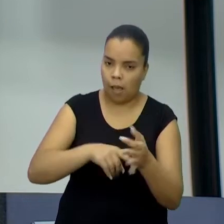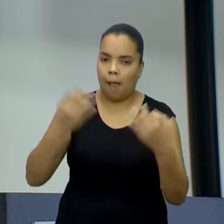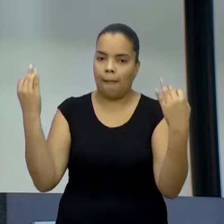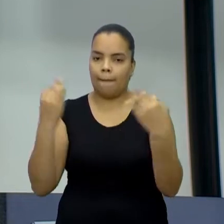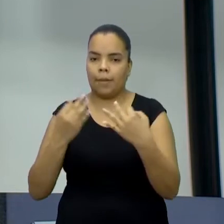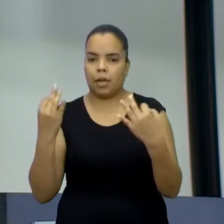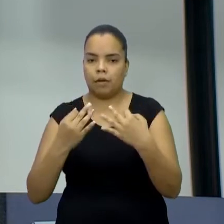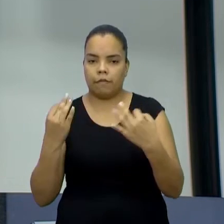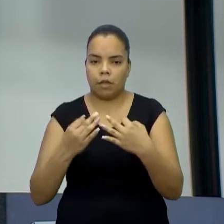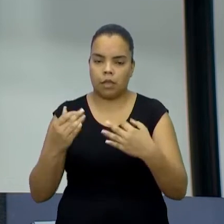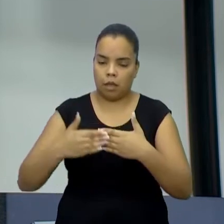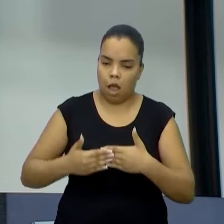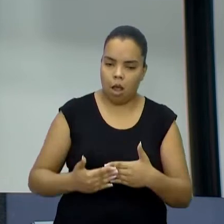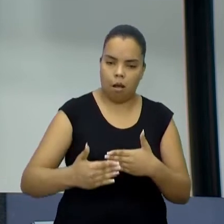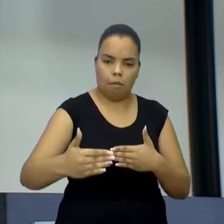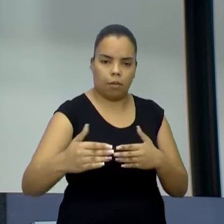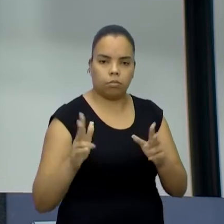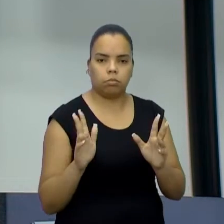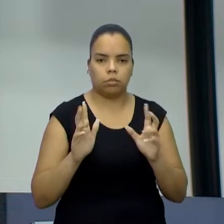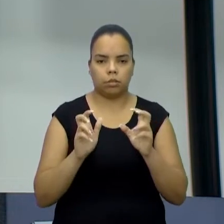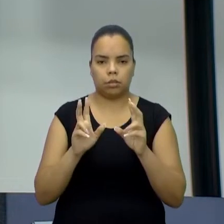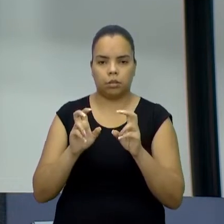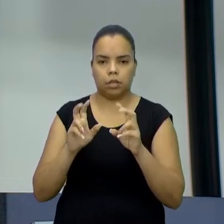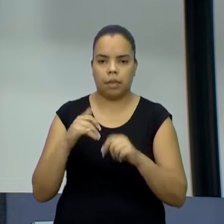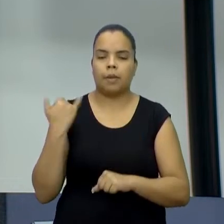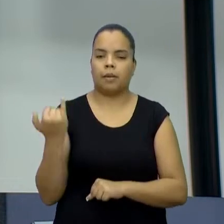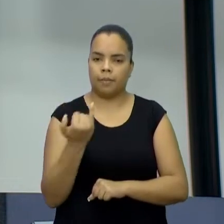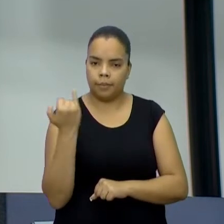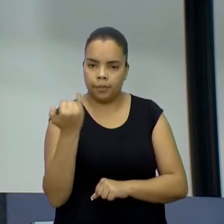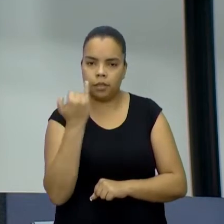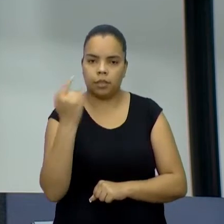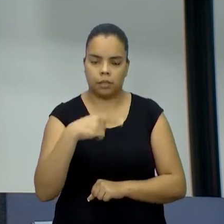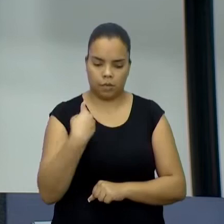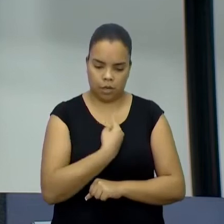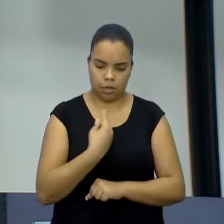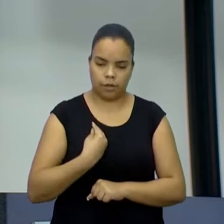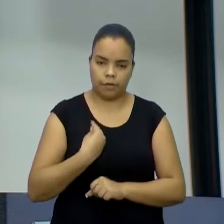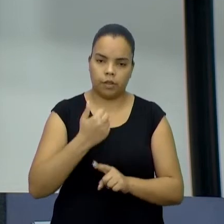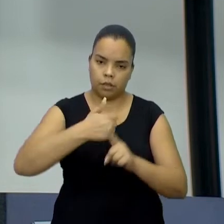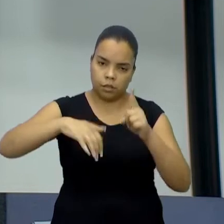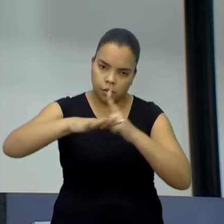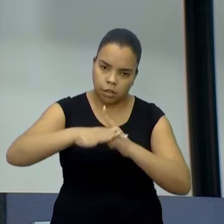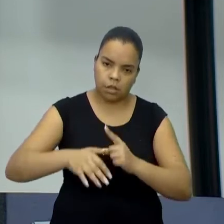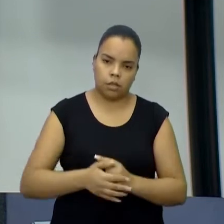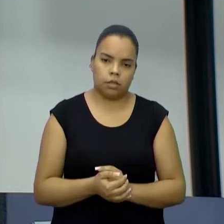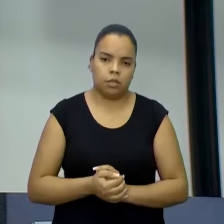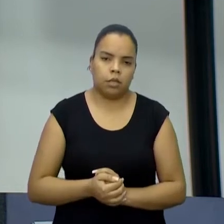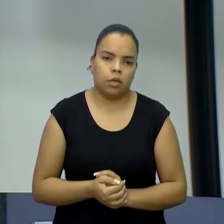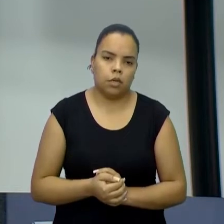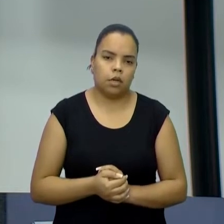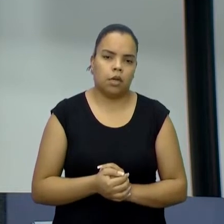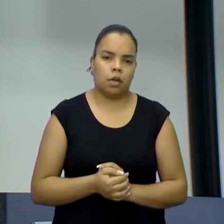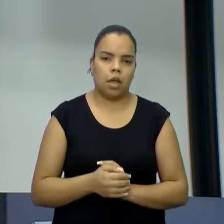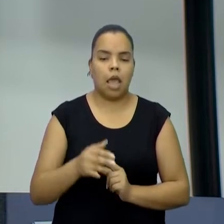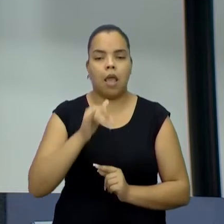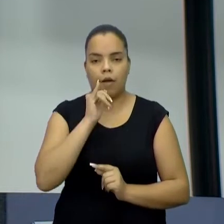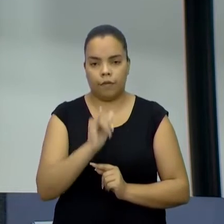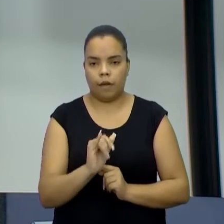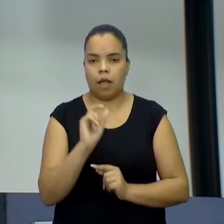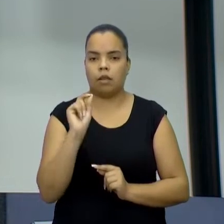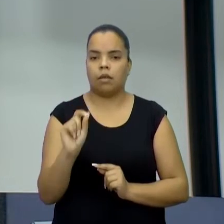e elencarmos conceitos muito importantes para a nossa vida em sociedade, né? Então eu digo que